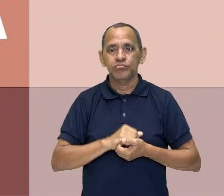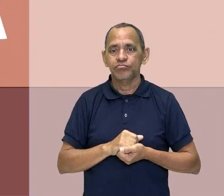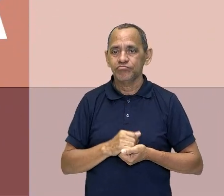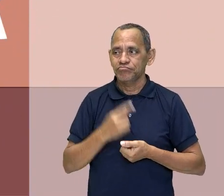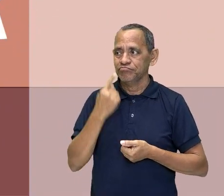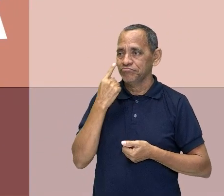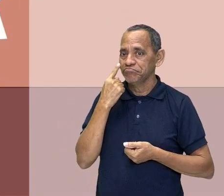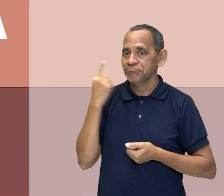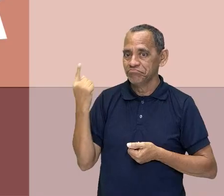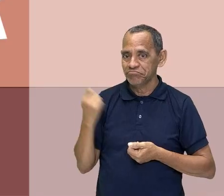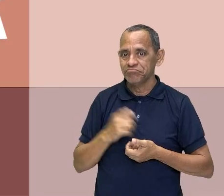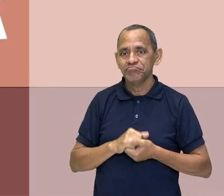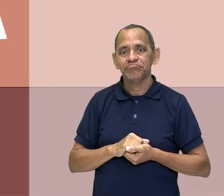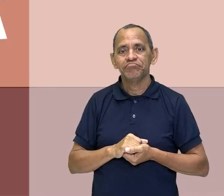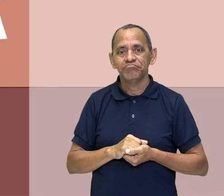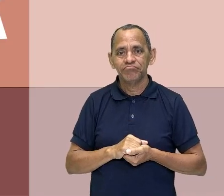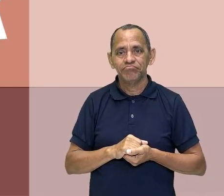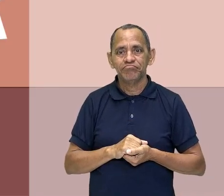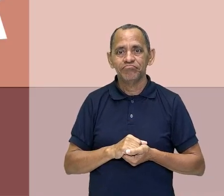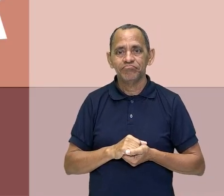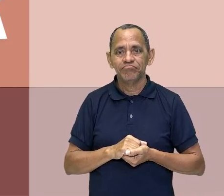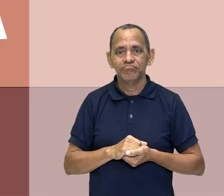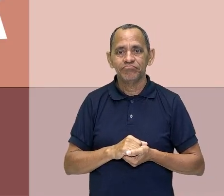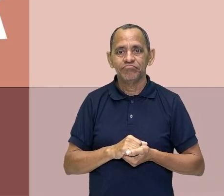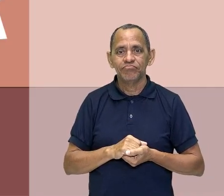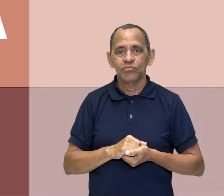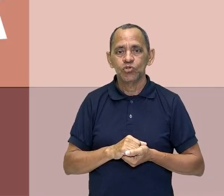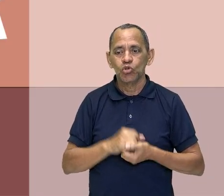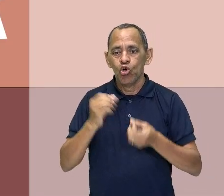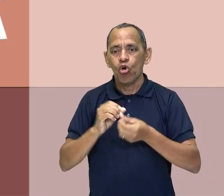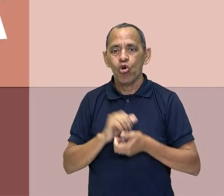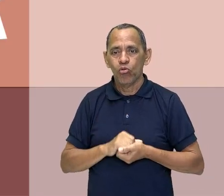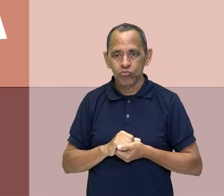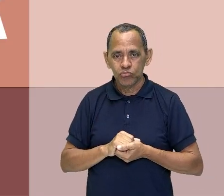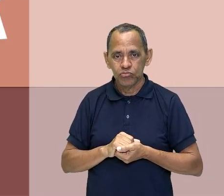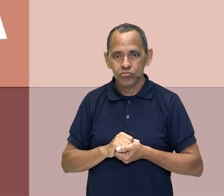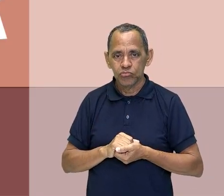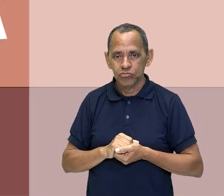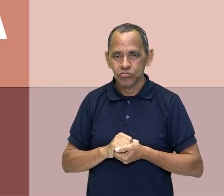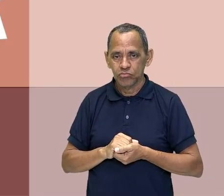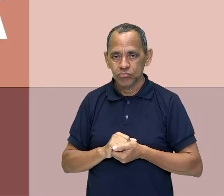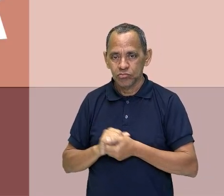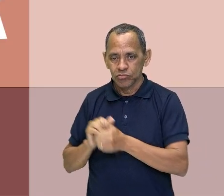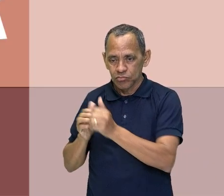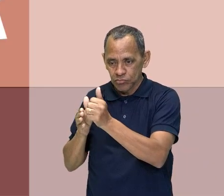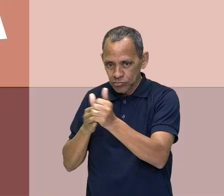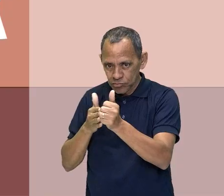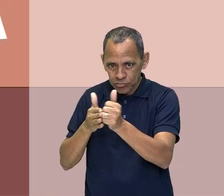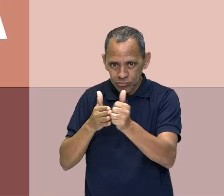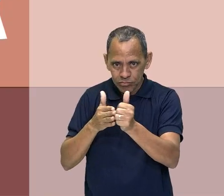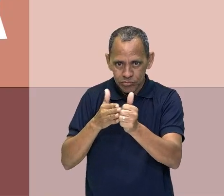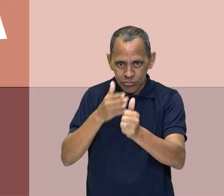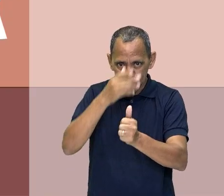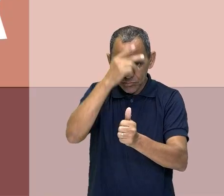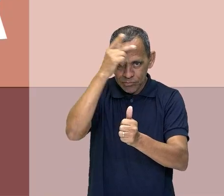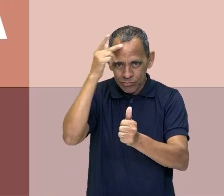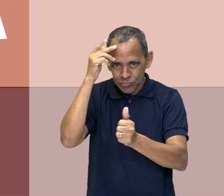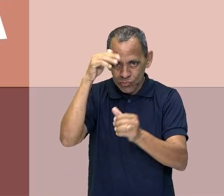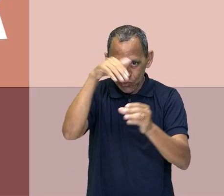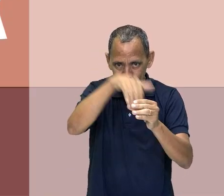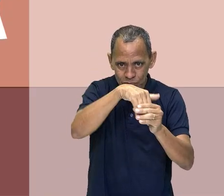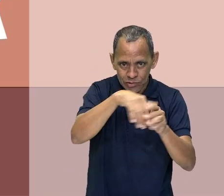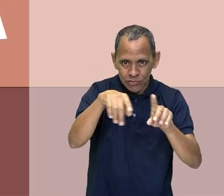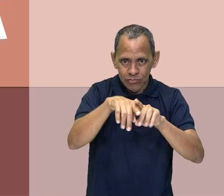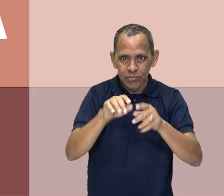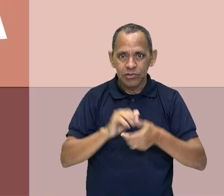e, figurativamente, obviamente, ele está levando o eleitor. Gente, não é que o eleitor fosse burro no sentido de não ser inteligente